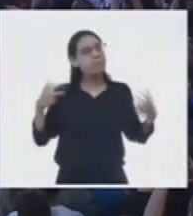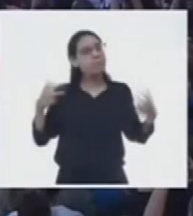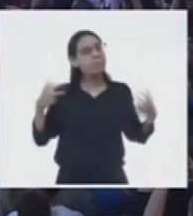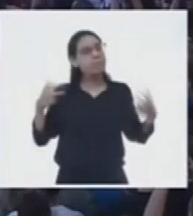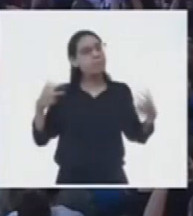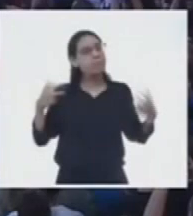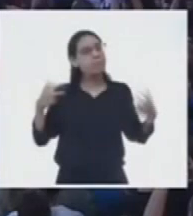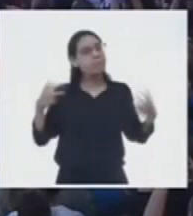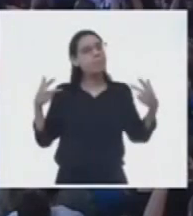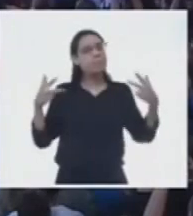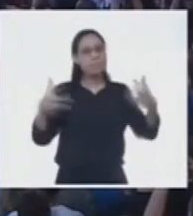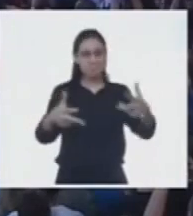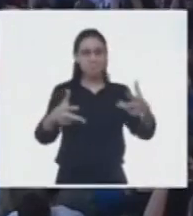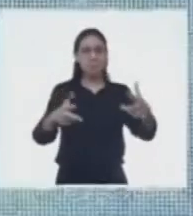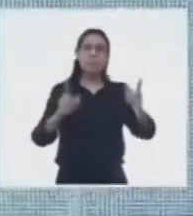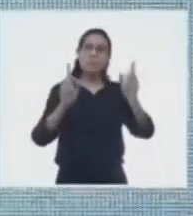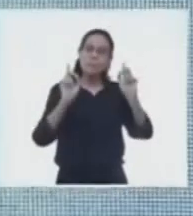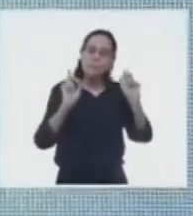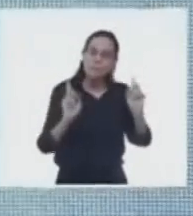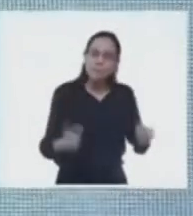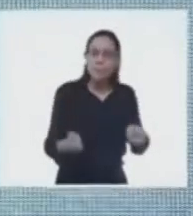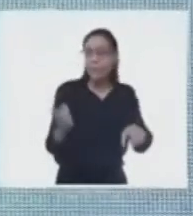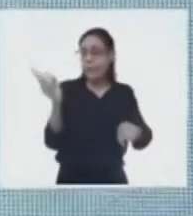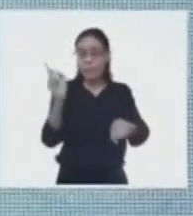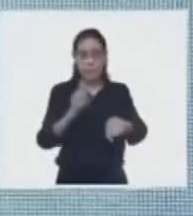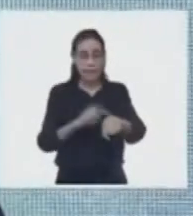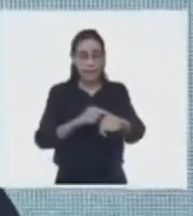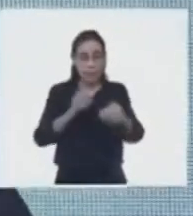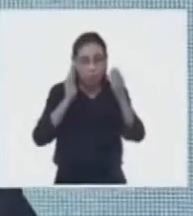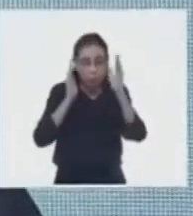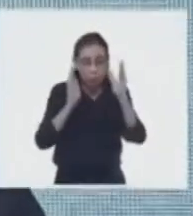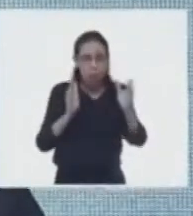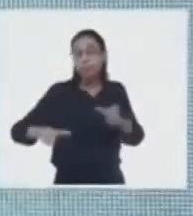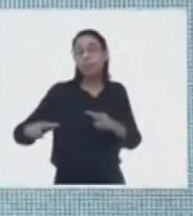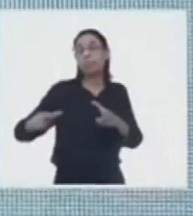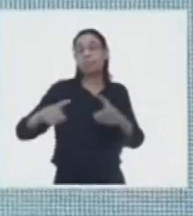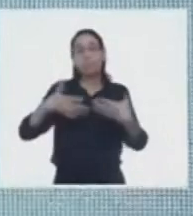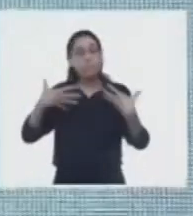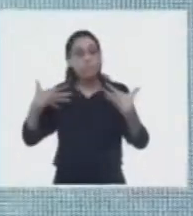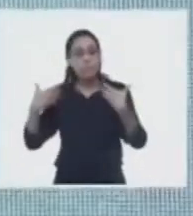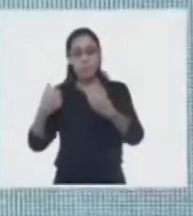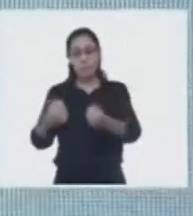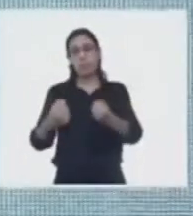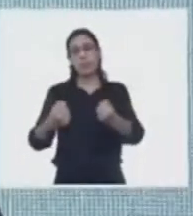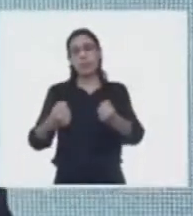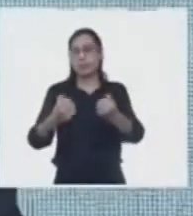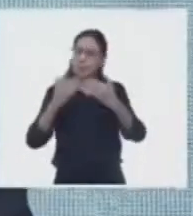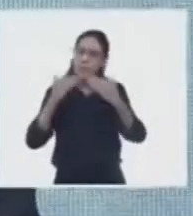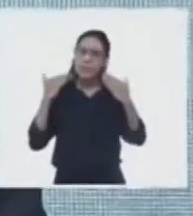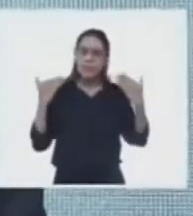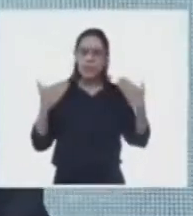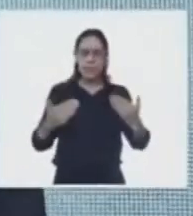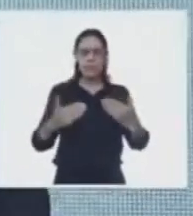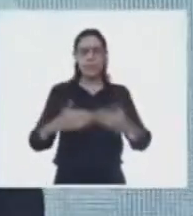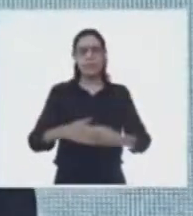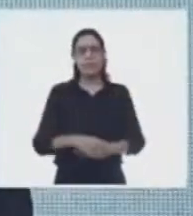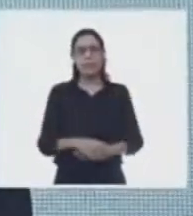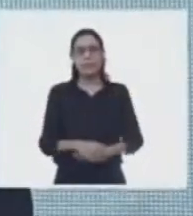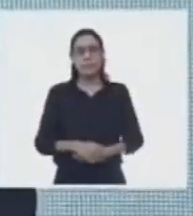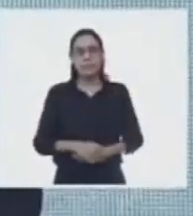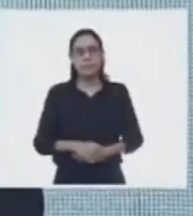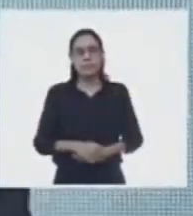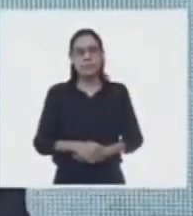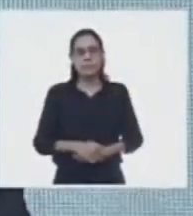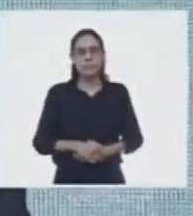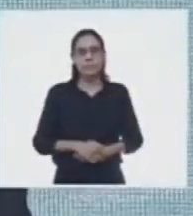anual, com as taxas de juros lá em cima e com 40% da população enfrentando